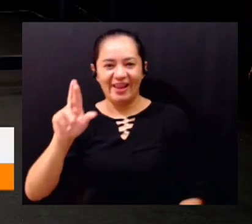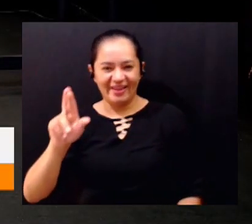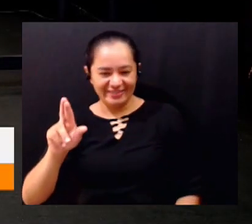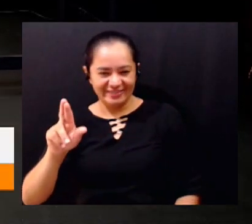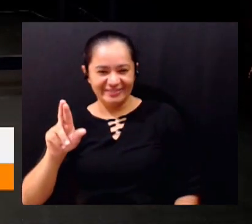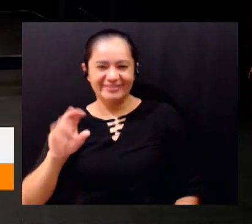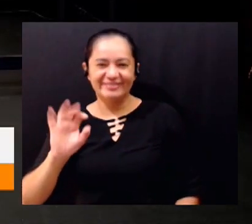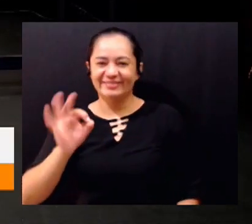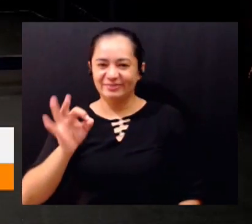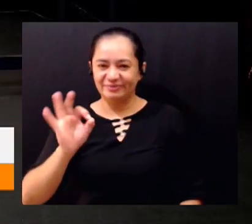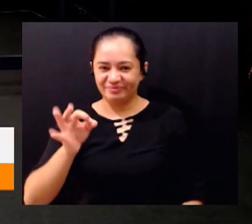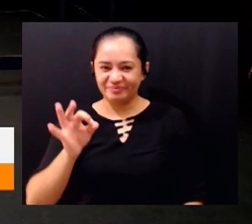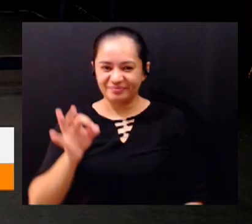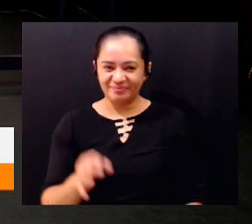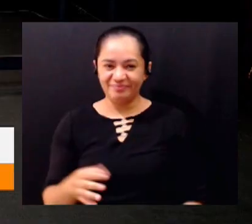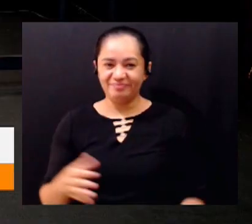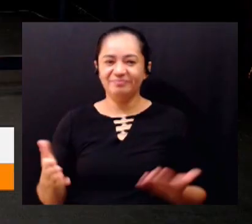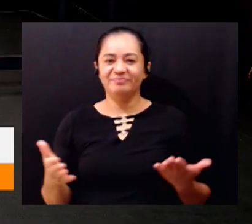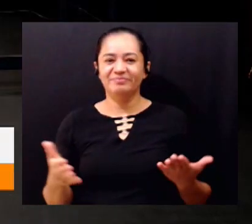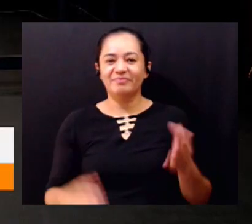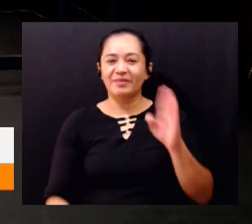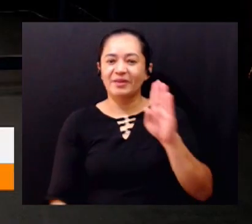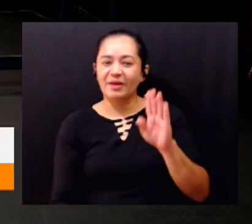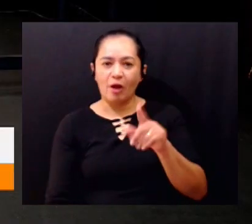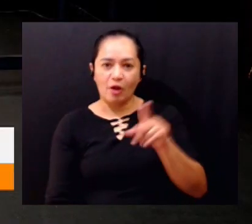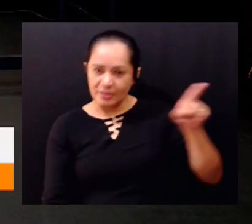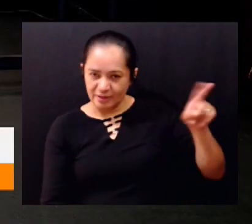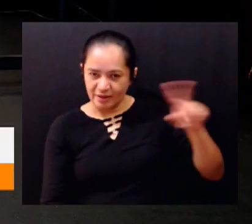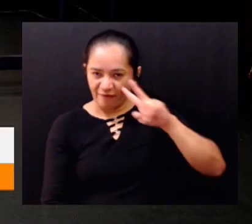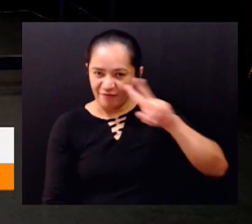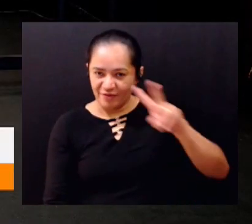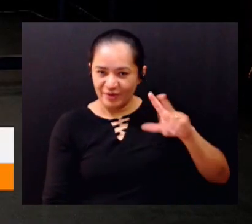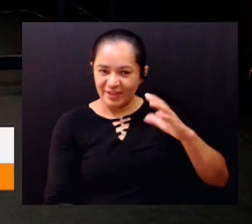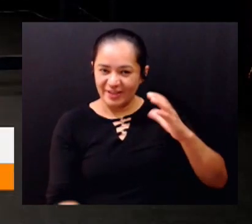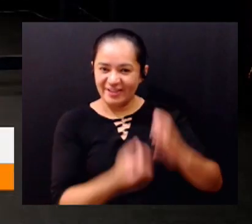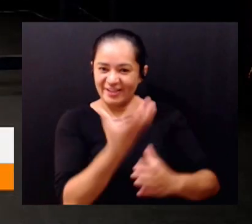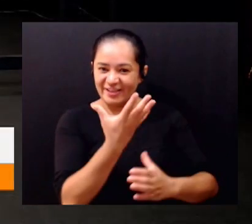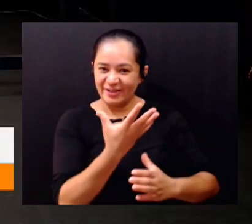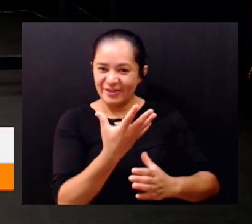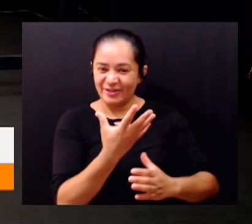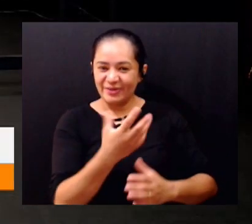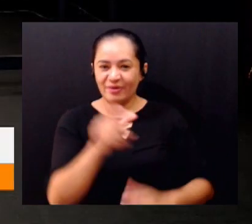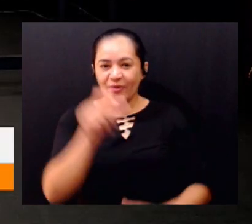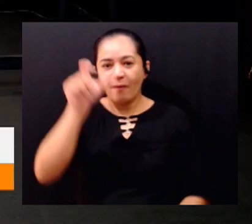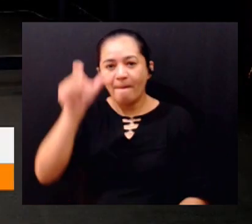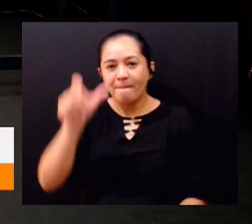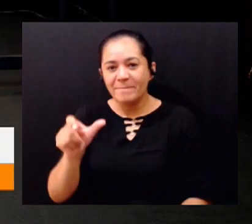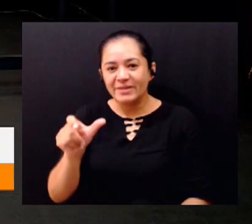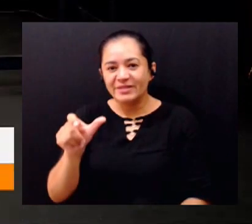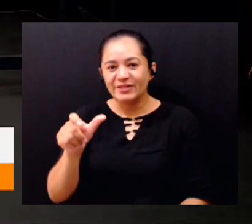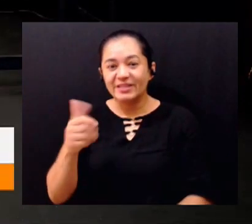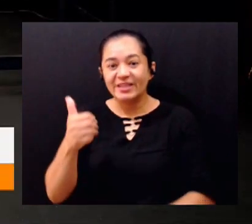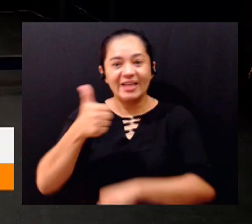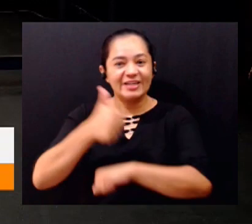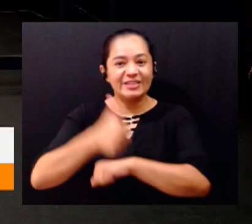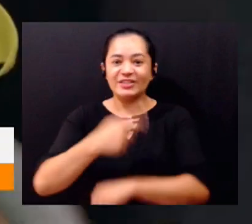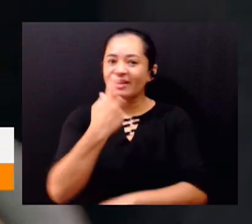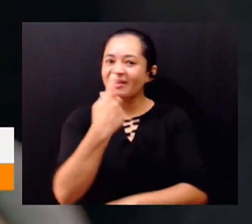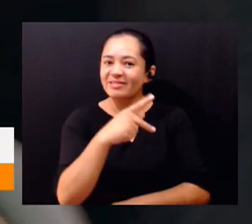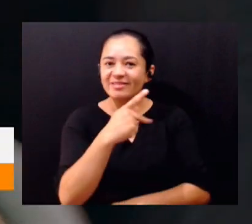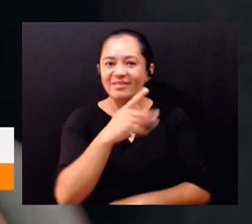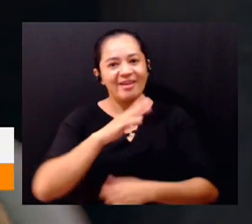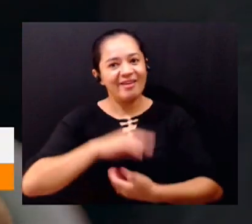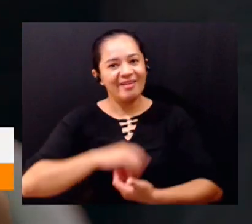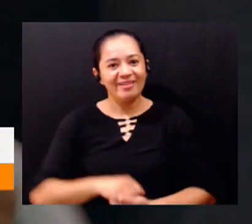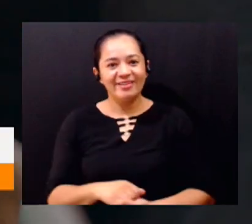só? Ô, Bira, você viu que ele criou um personagem o cara que dele, trabalhou né? no jornal. Mostra na tela pra gente ver, mostra lá. Olha aí, Bira, olha só,